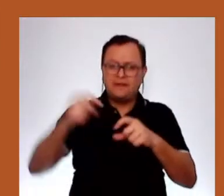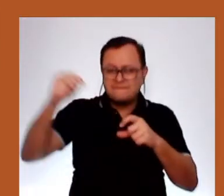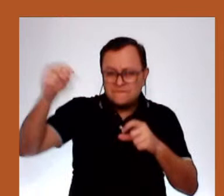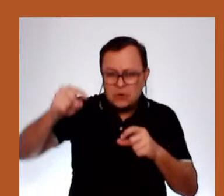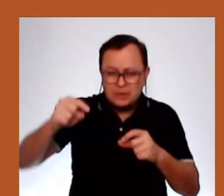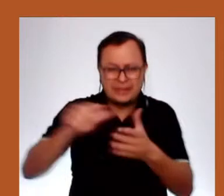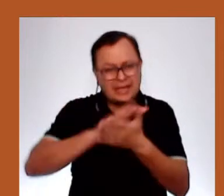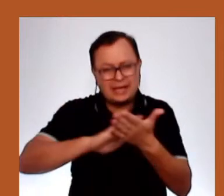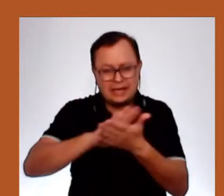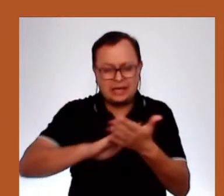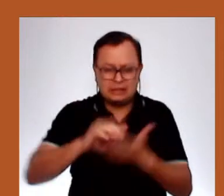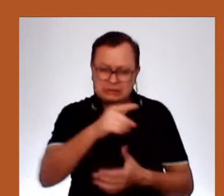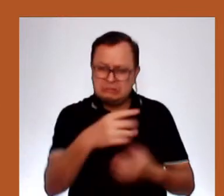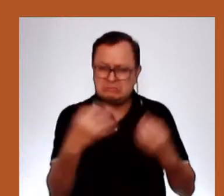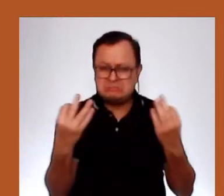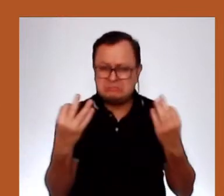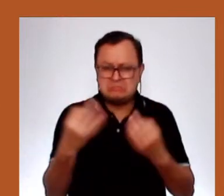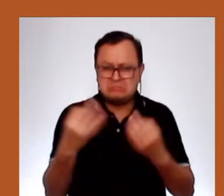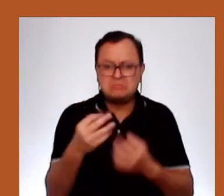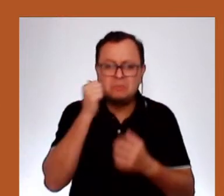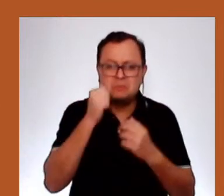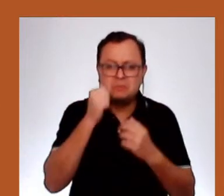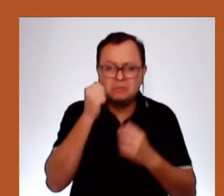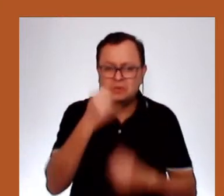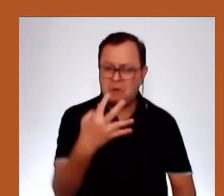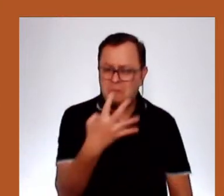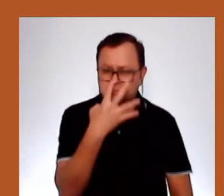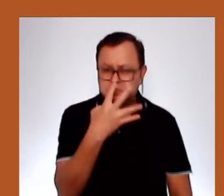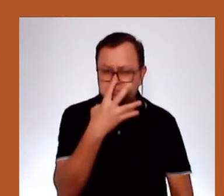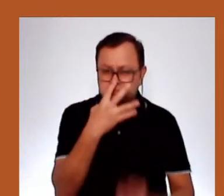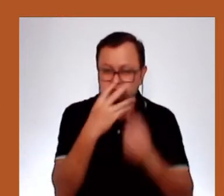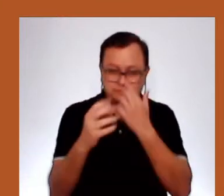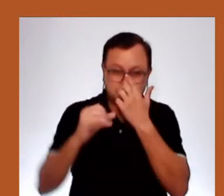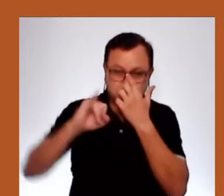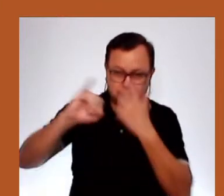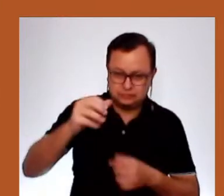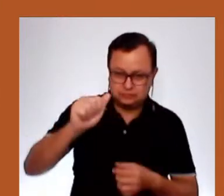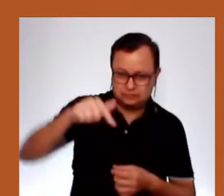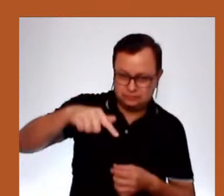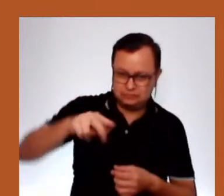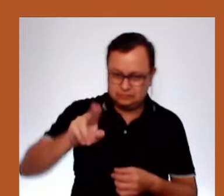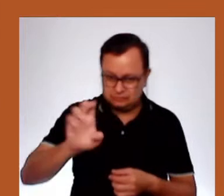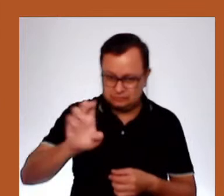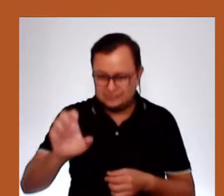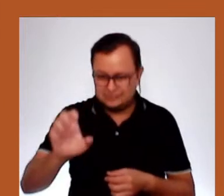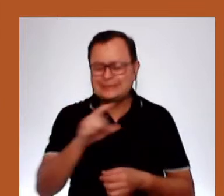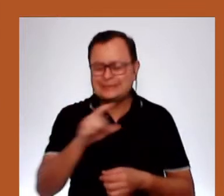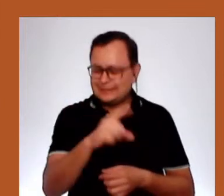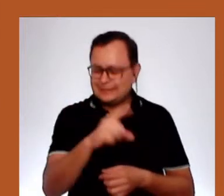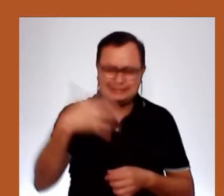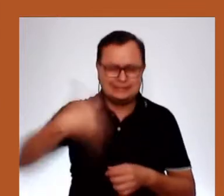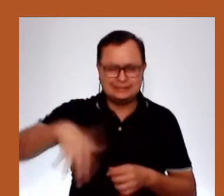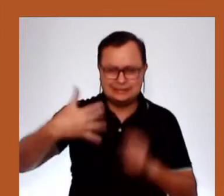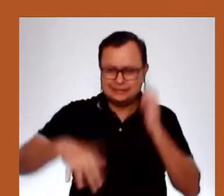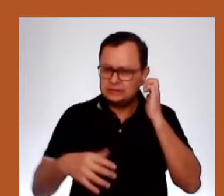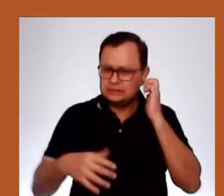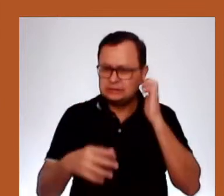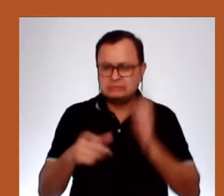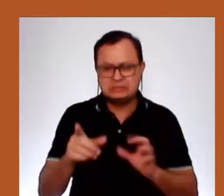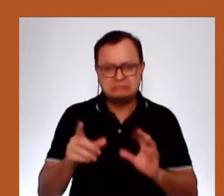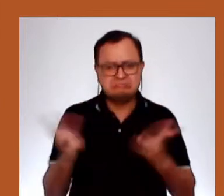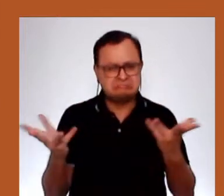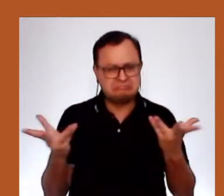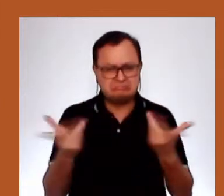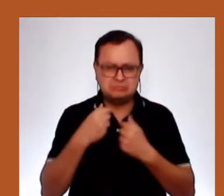emociona muito, assim, todos me emocionam muito, mas dentro desse recorte que a professora traz, eu acho que é o exemplo mais incrível.